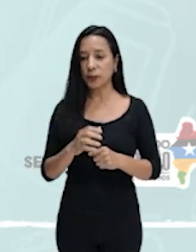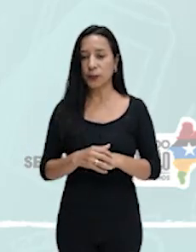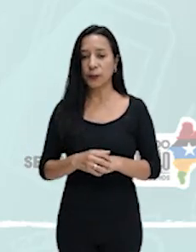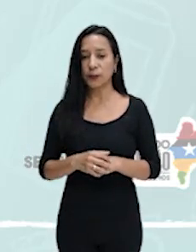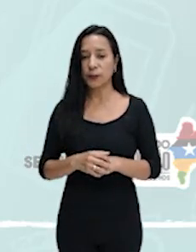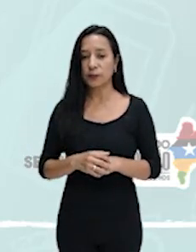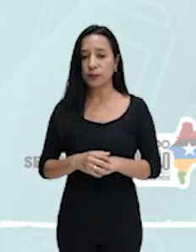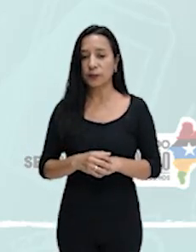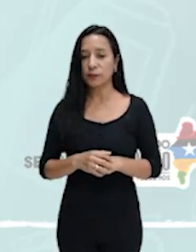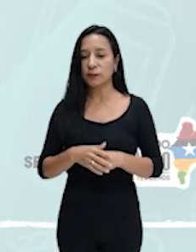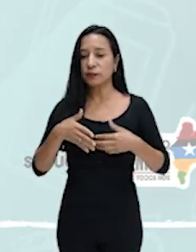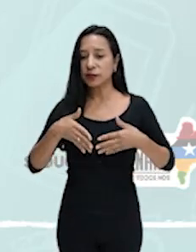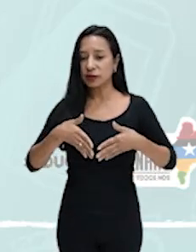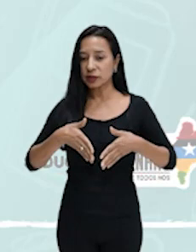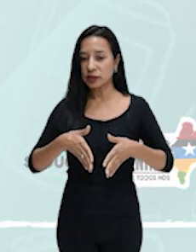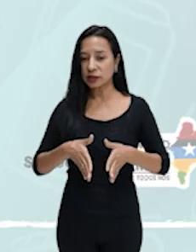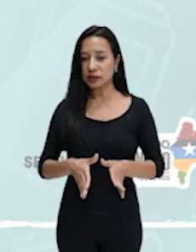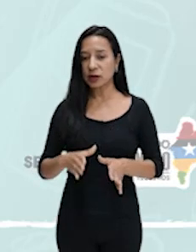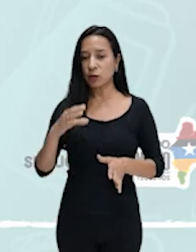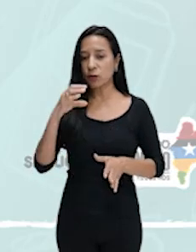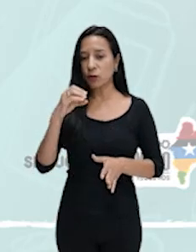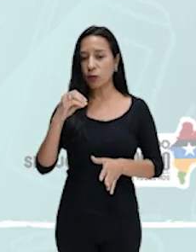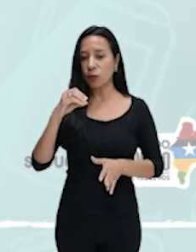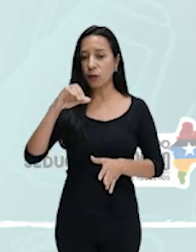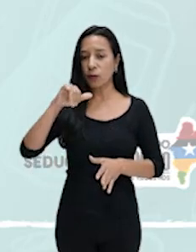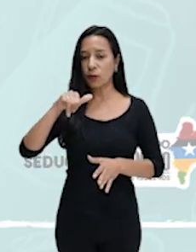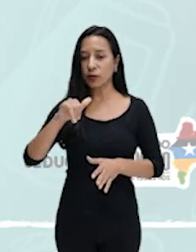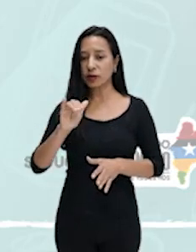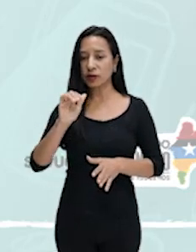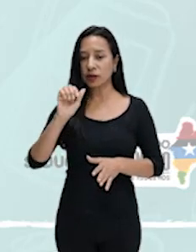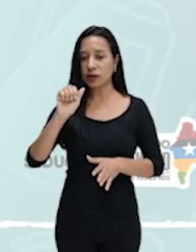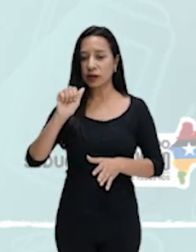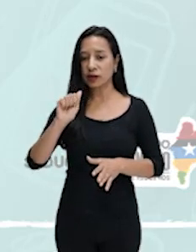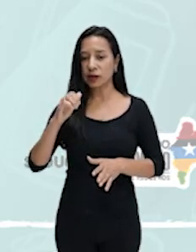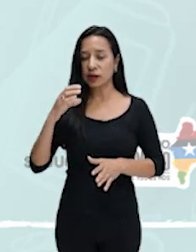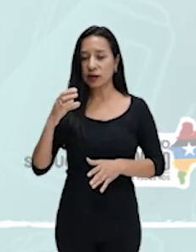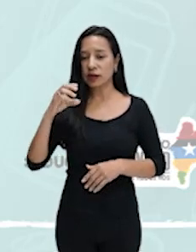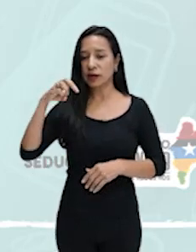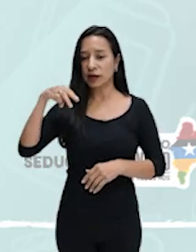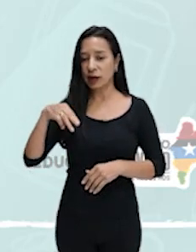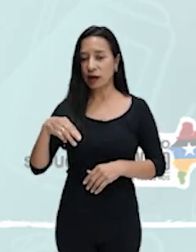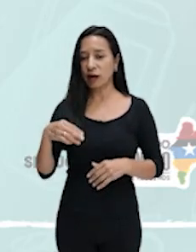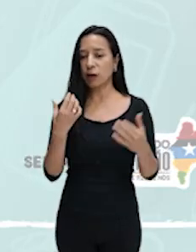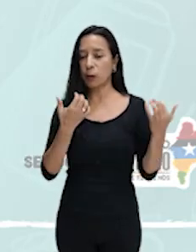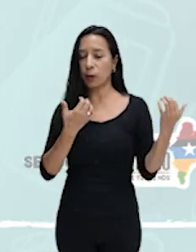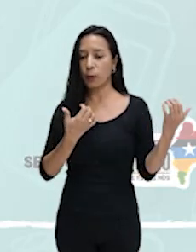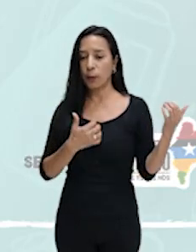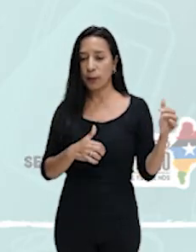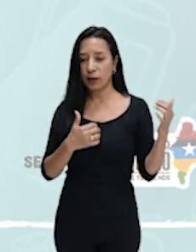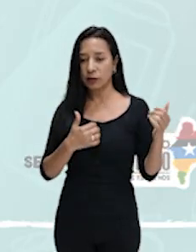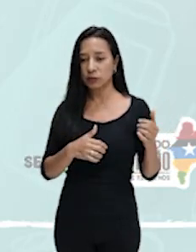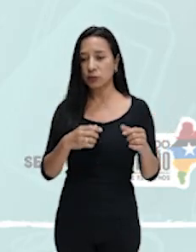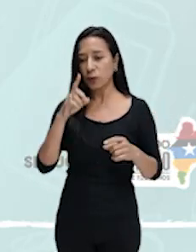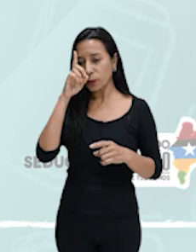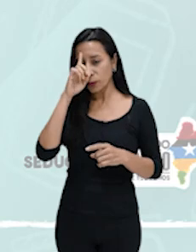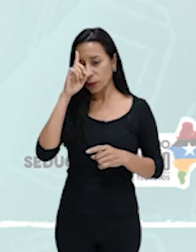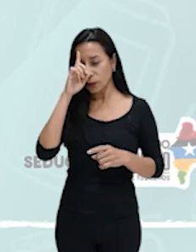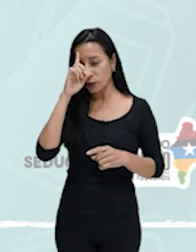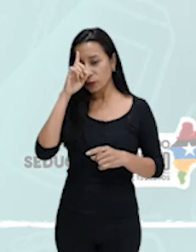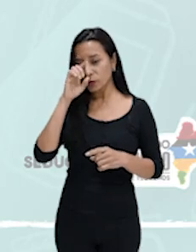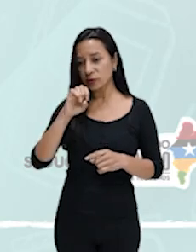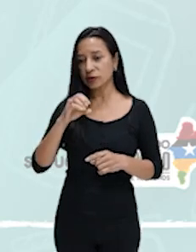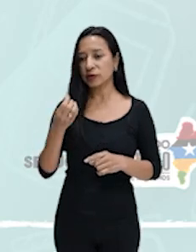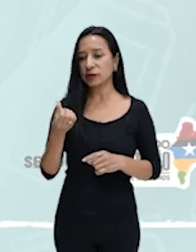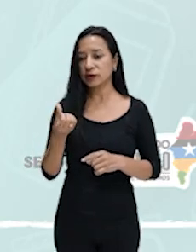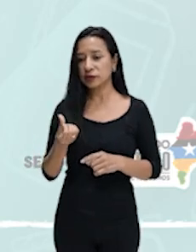Calderón, nasceu em Coyoacán, no México, 6 de julho de 1907. Foi